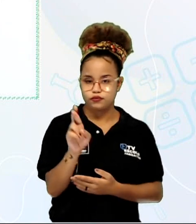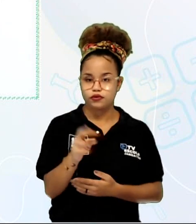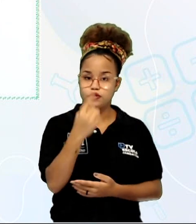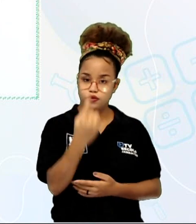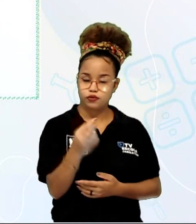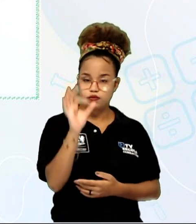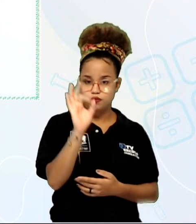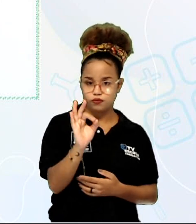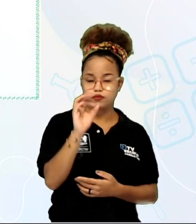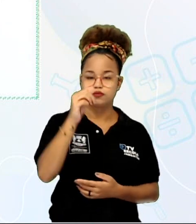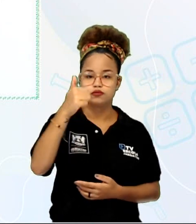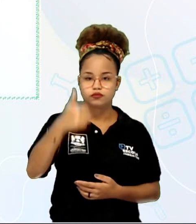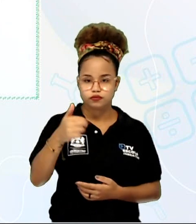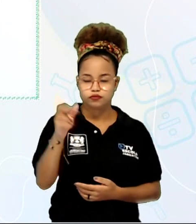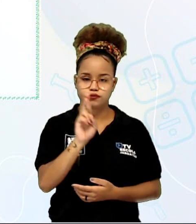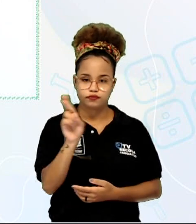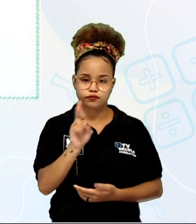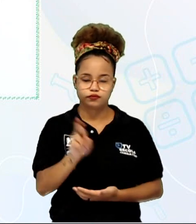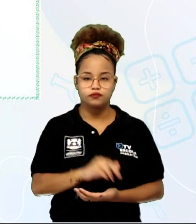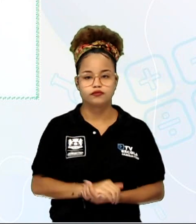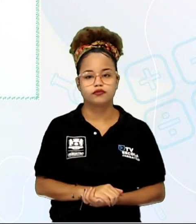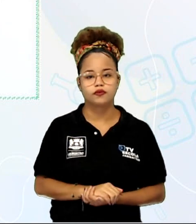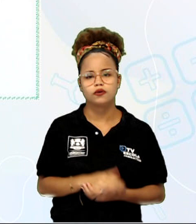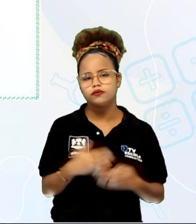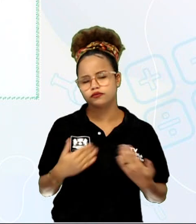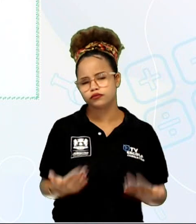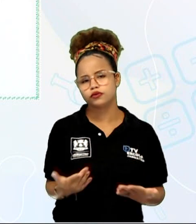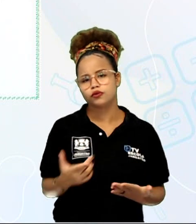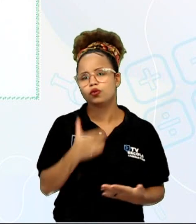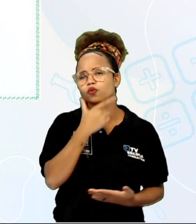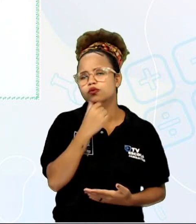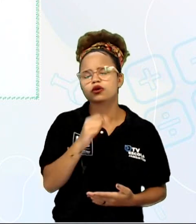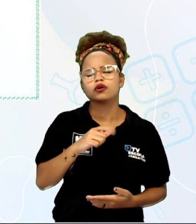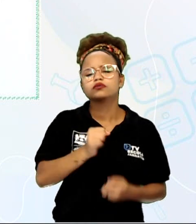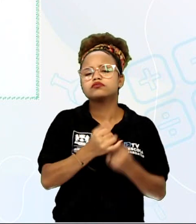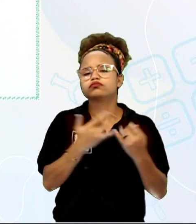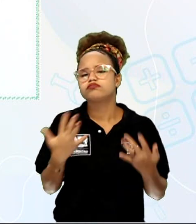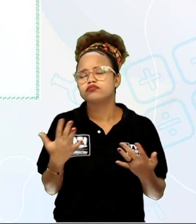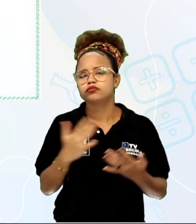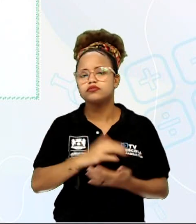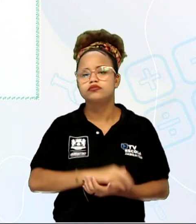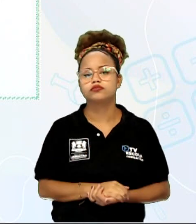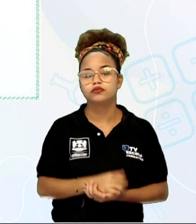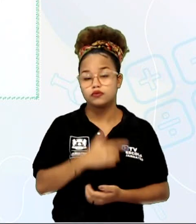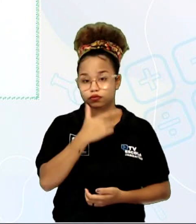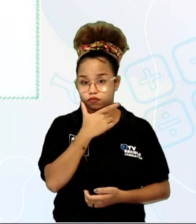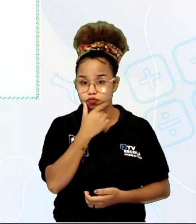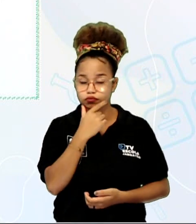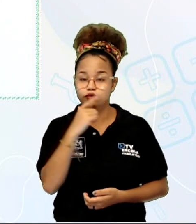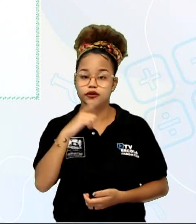uma moeda de R$ 1. Então Rafael tem quantos reais? Rafael tem